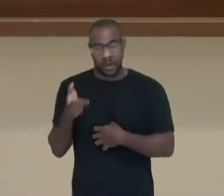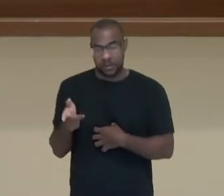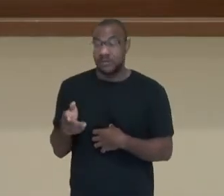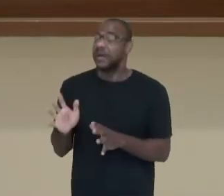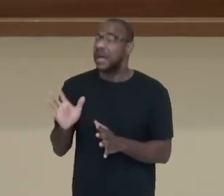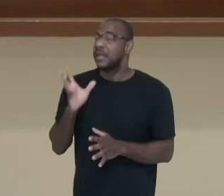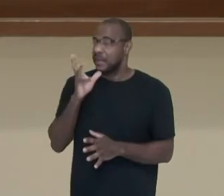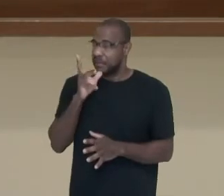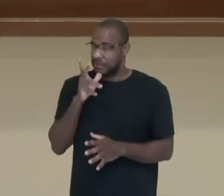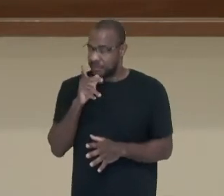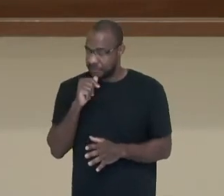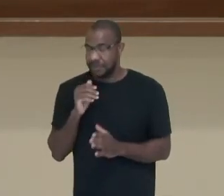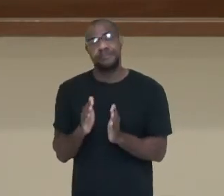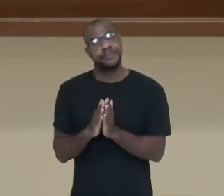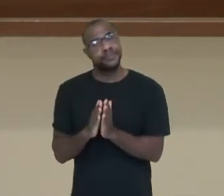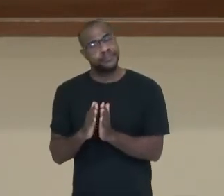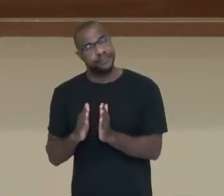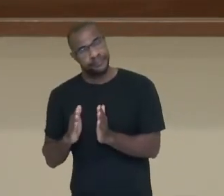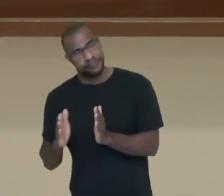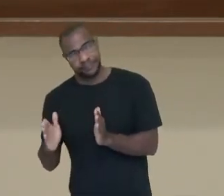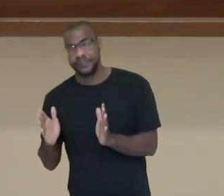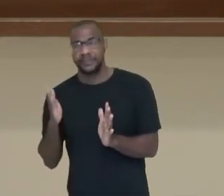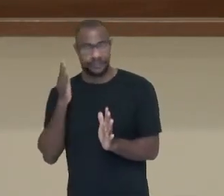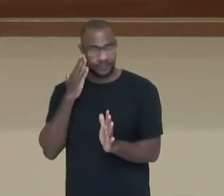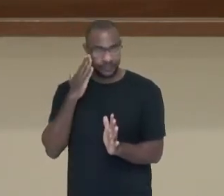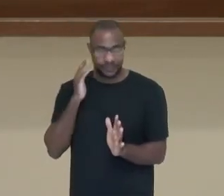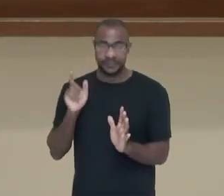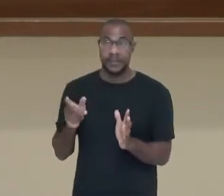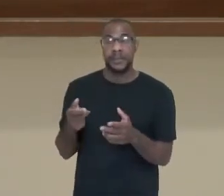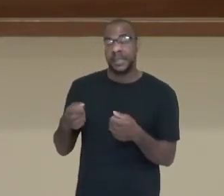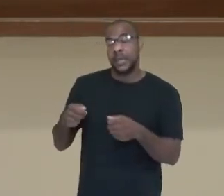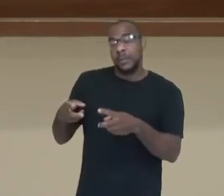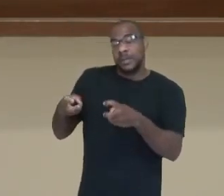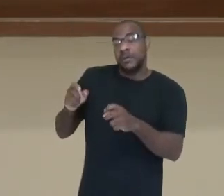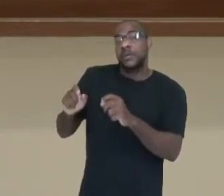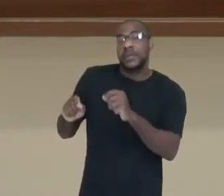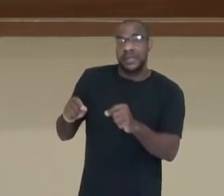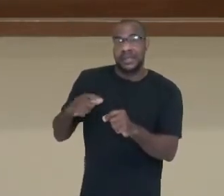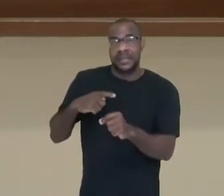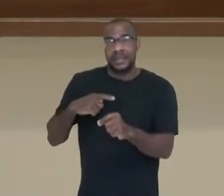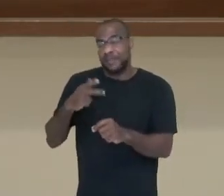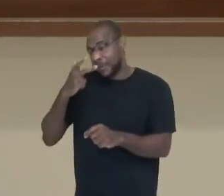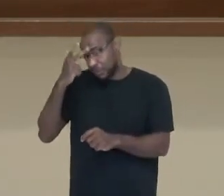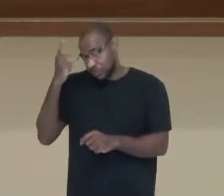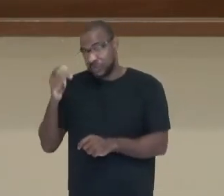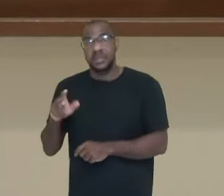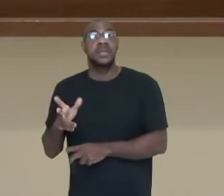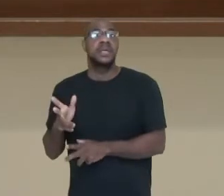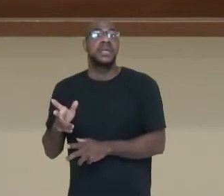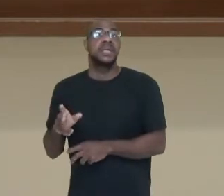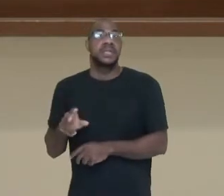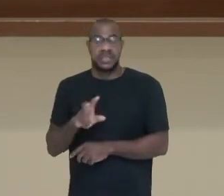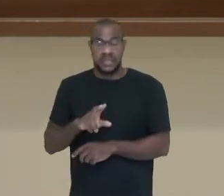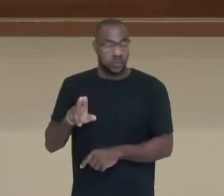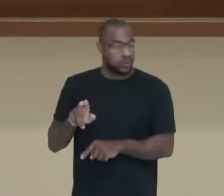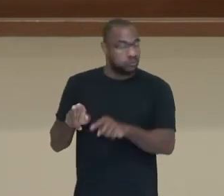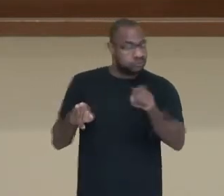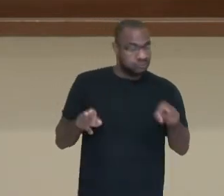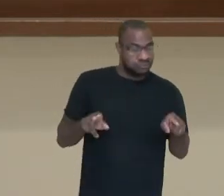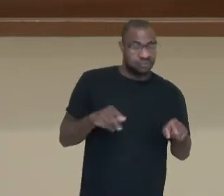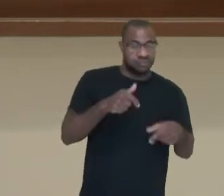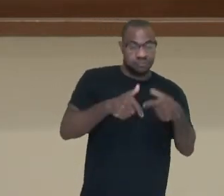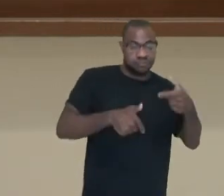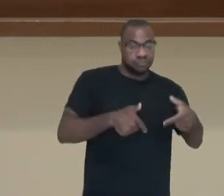remete a um outro tipo de público. O que devemos observar é que existem pessoas que não se importam e